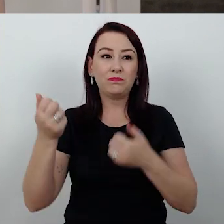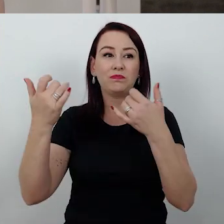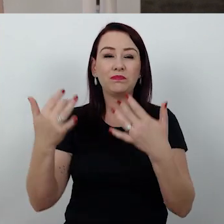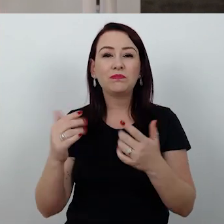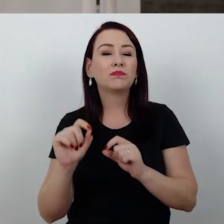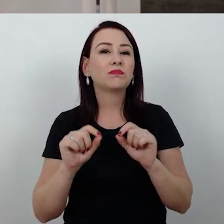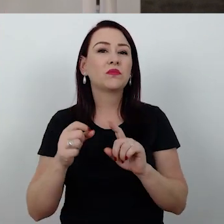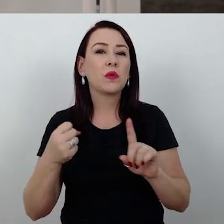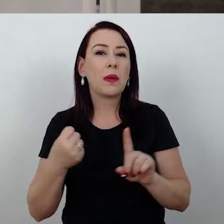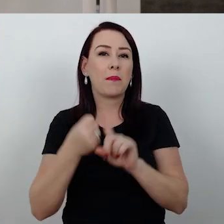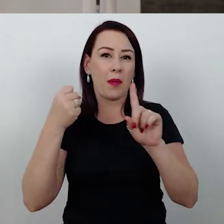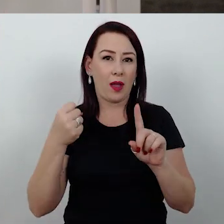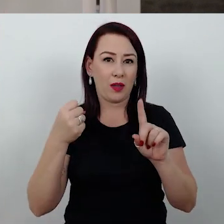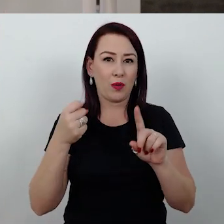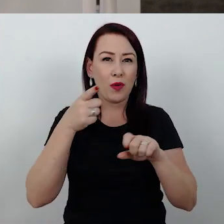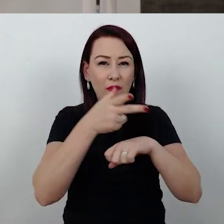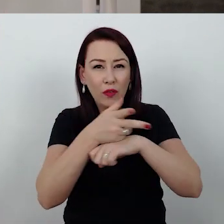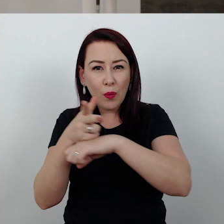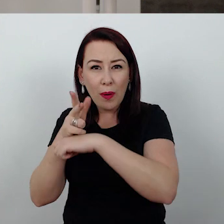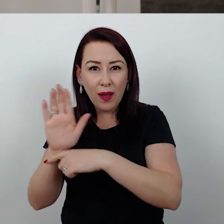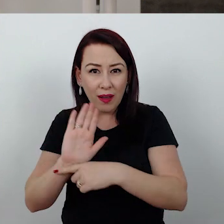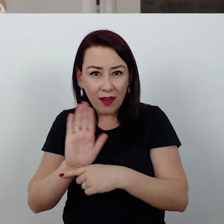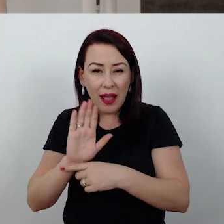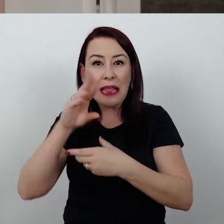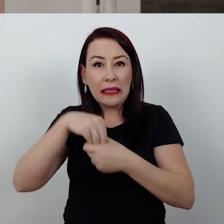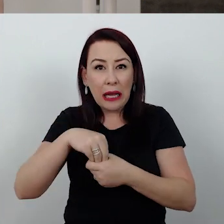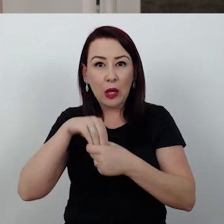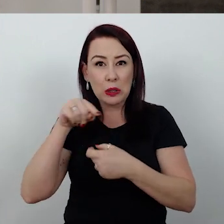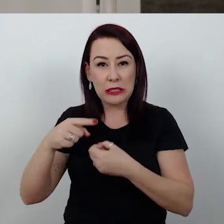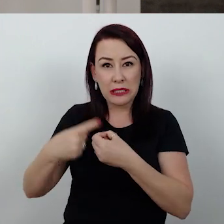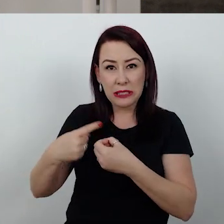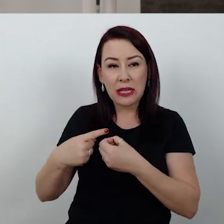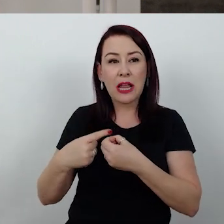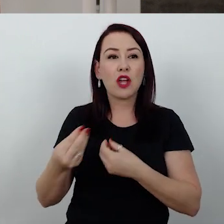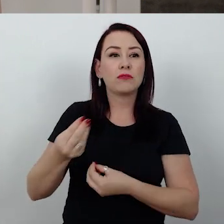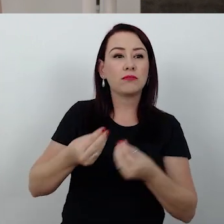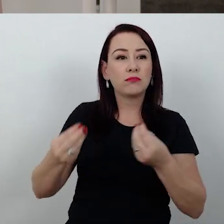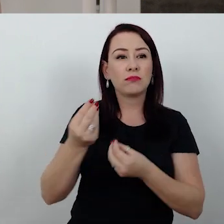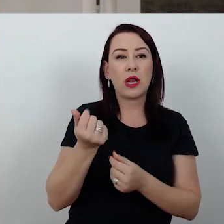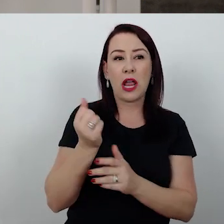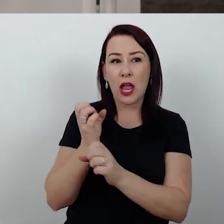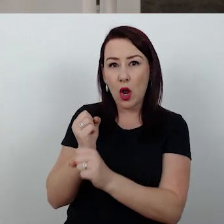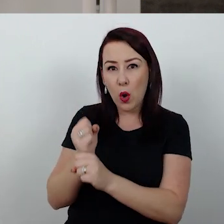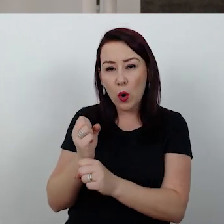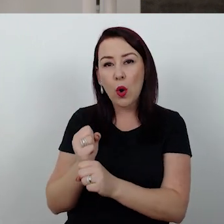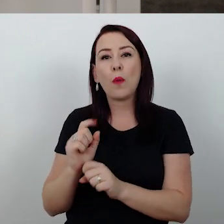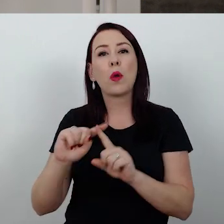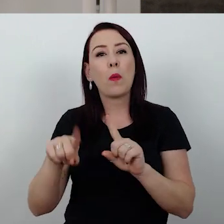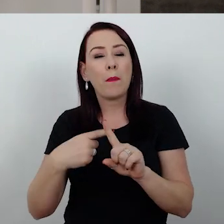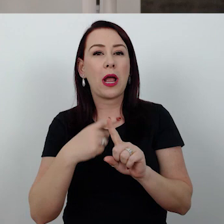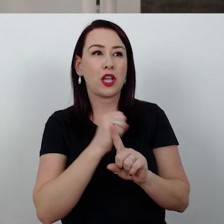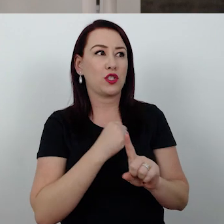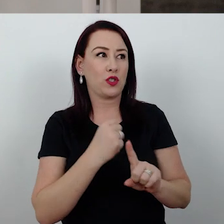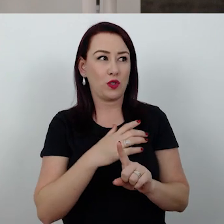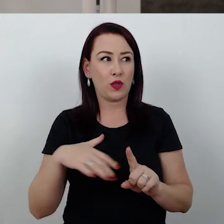do impacto da Film Commission na cidade, tanto do ponto de vista econômico, que vocês já abordaram um pouco, mas também da questão